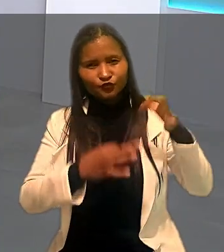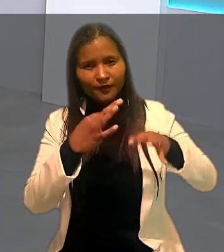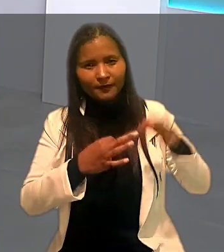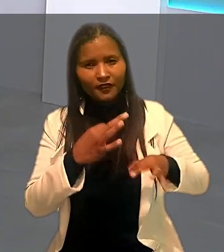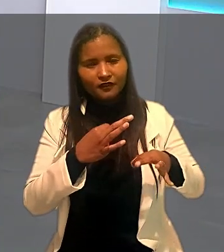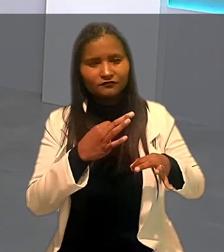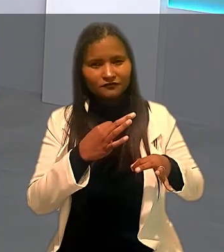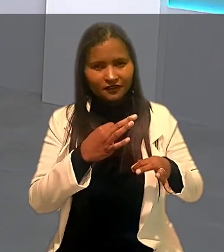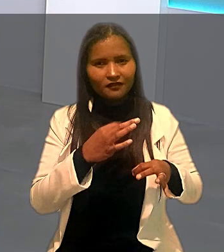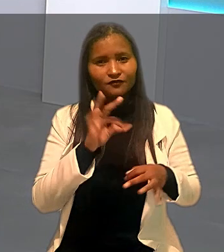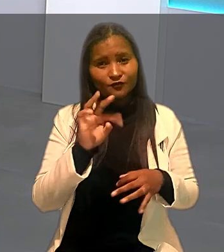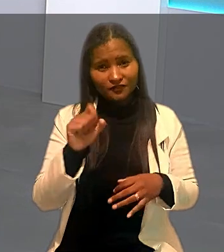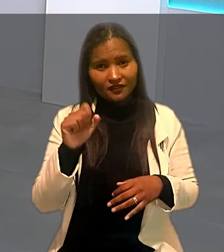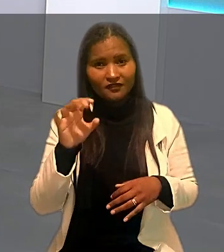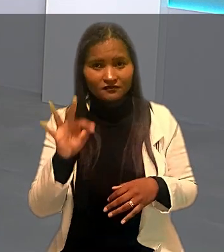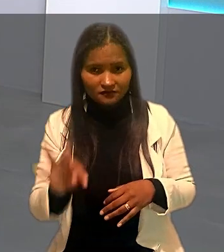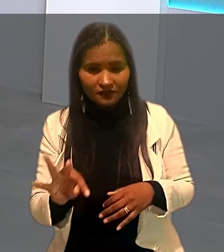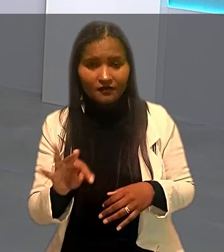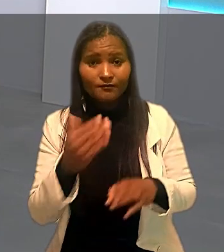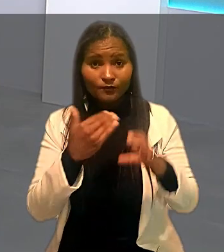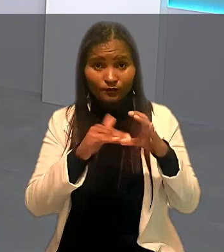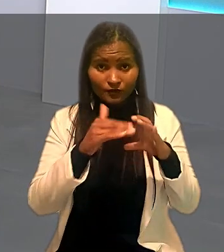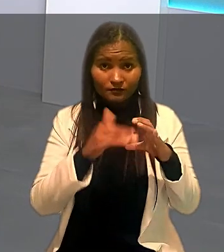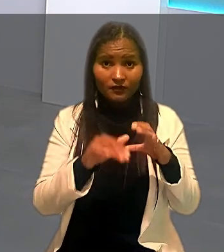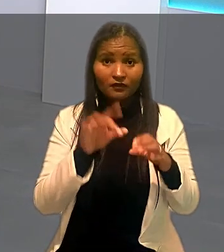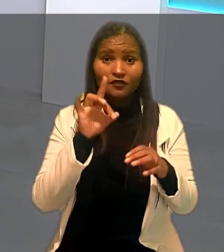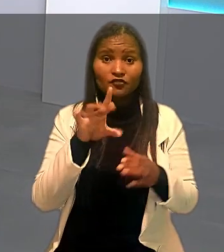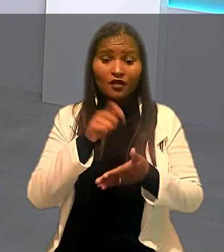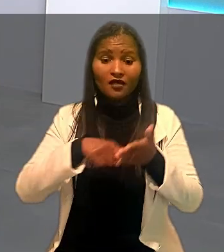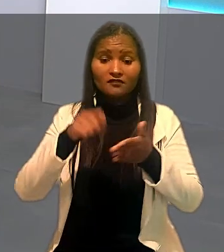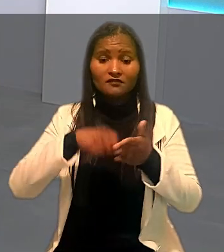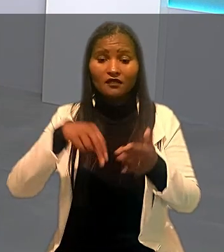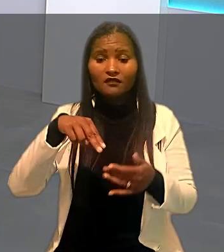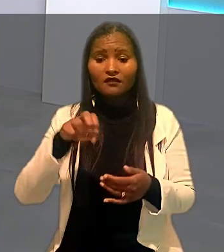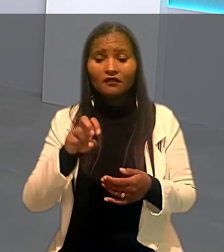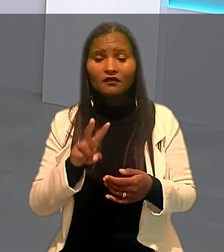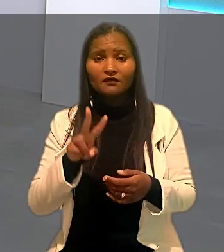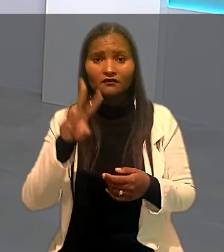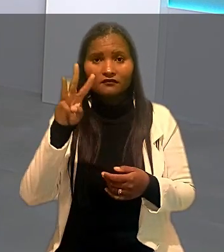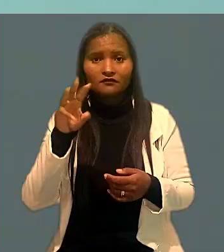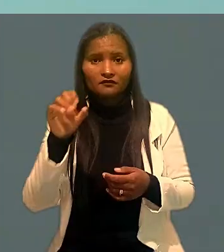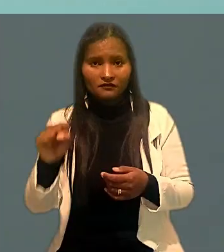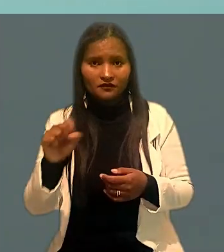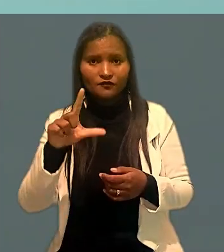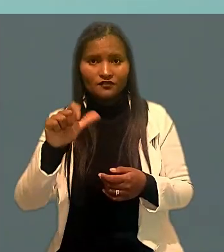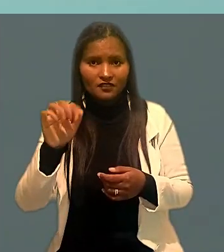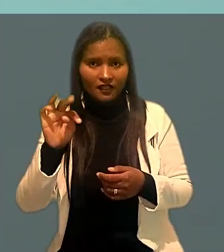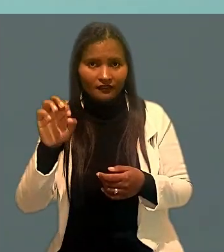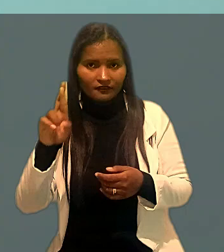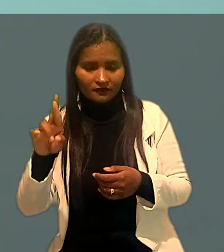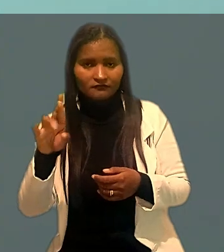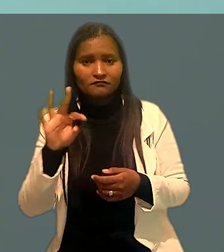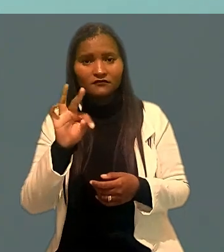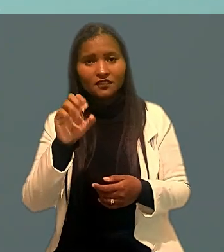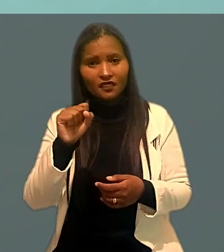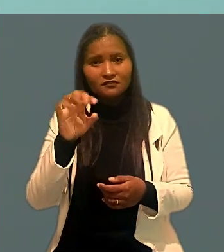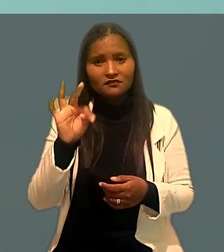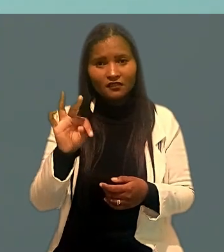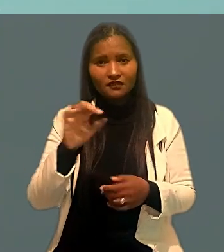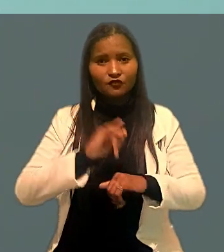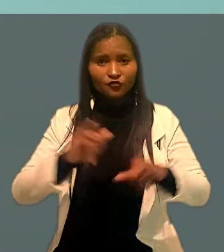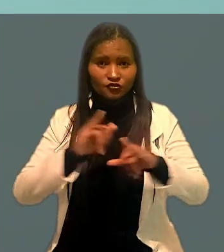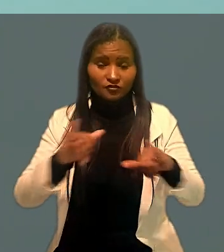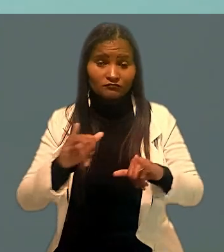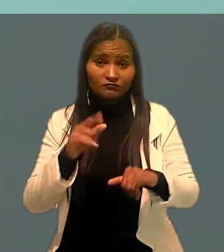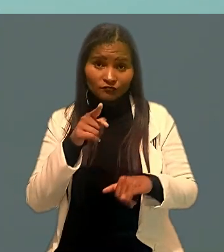iniciativas do Tribunal Superior do Trabalho por e-mail, é só assinar a newsletter TST Notícias. Se interessou pelo QR Code que aparece